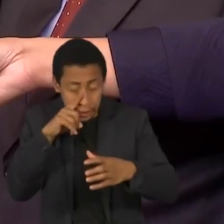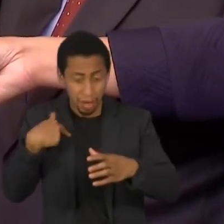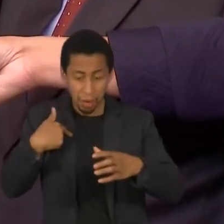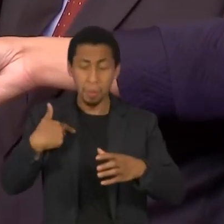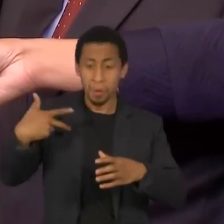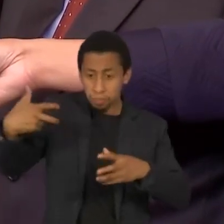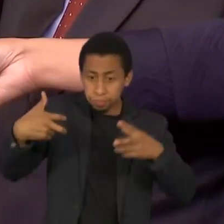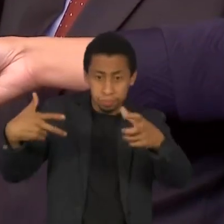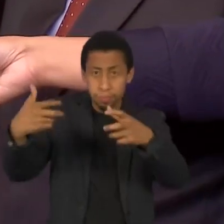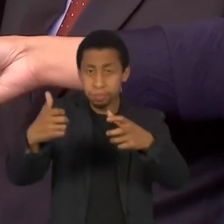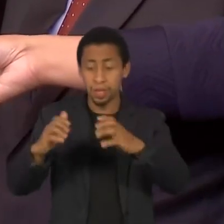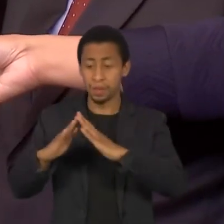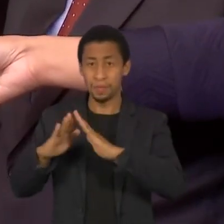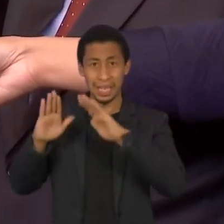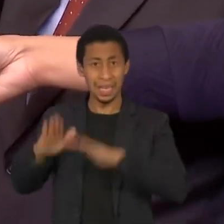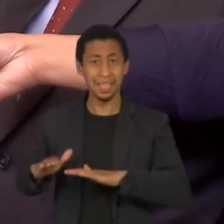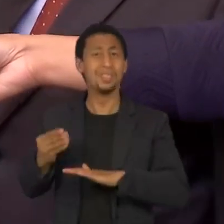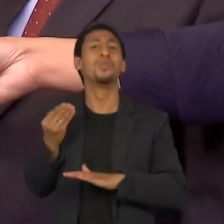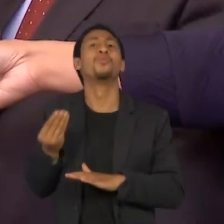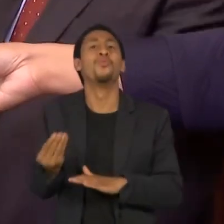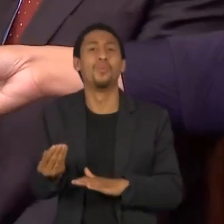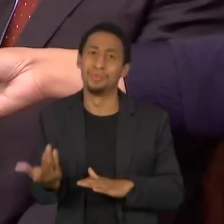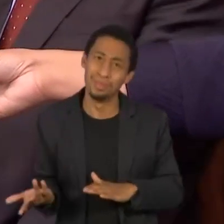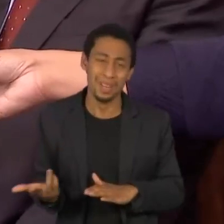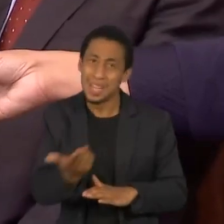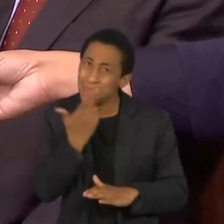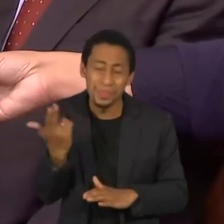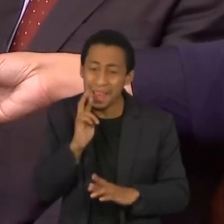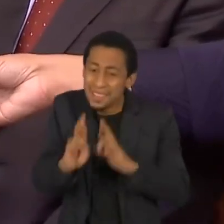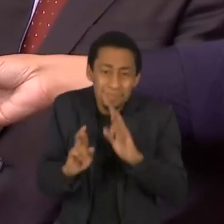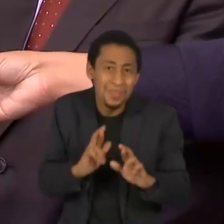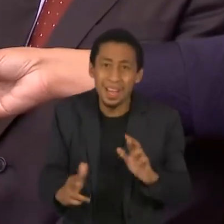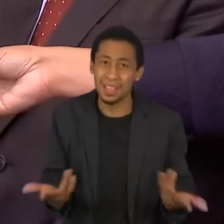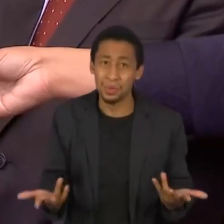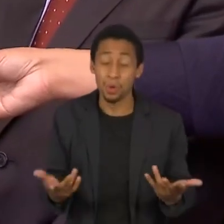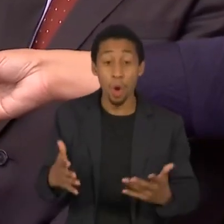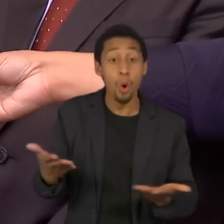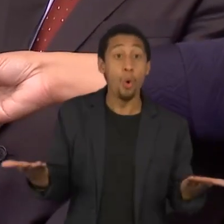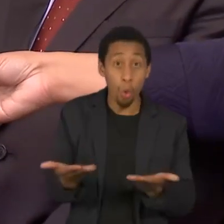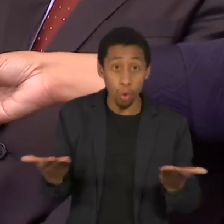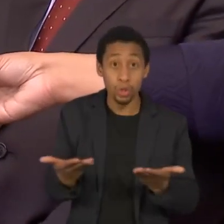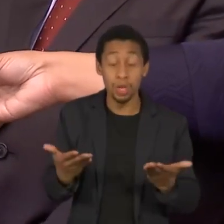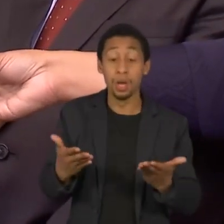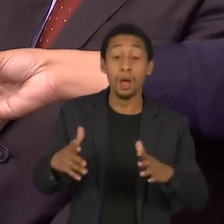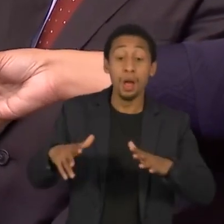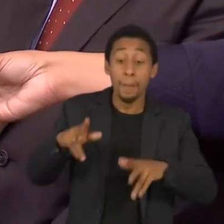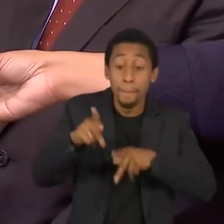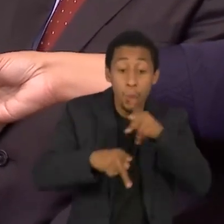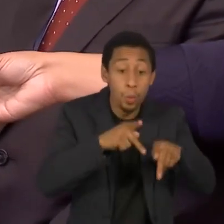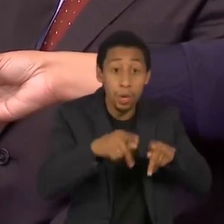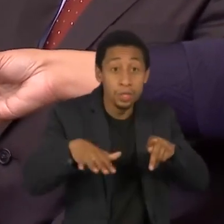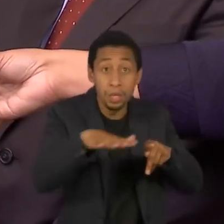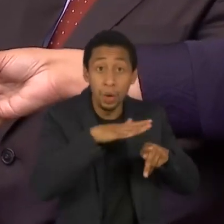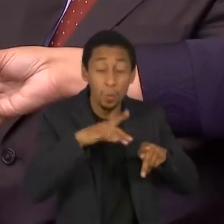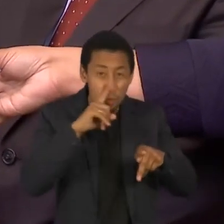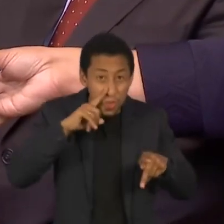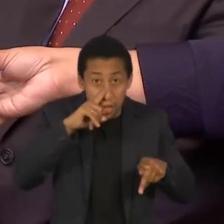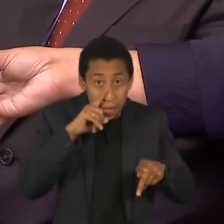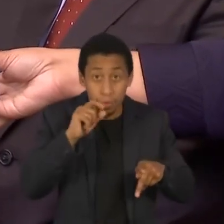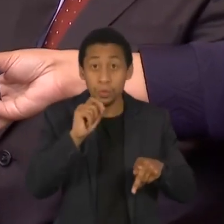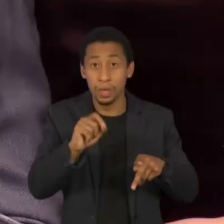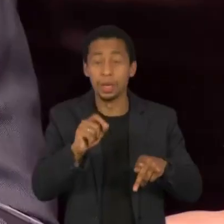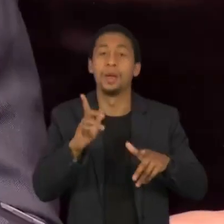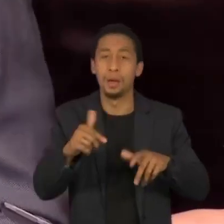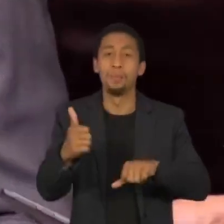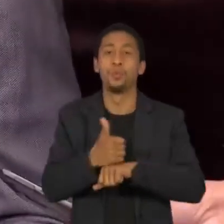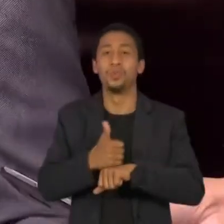saem de casa, a gente não vai ter essa exposição e vai demorar muito para ter resultado. Quem é hoje uma das populações de maior risco? População de profissionais